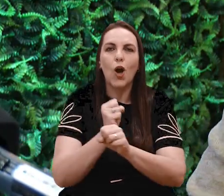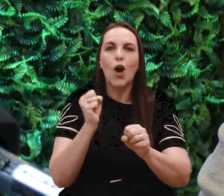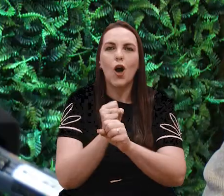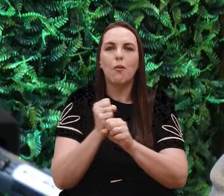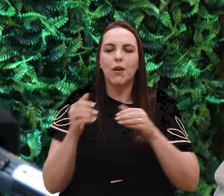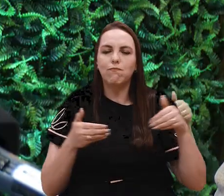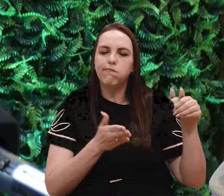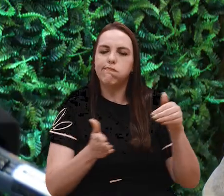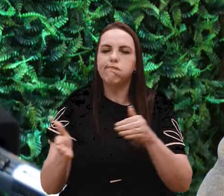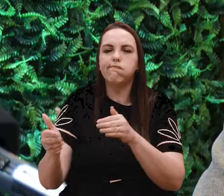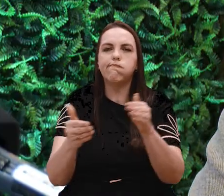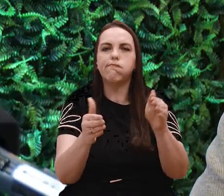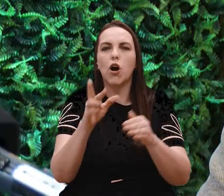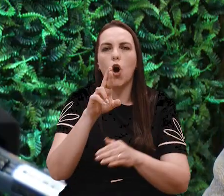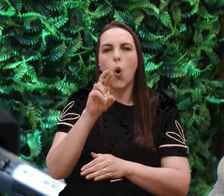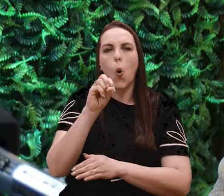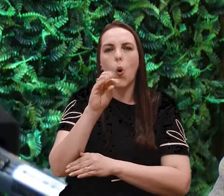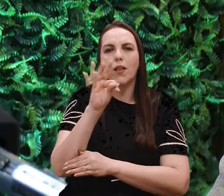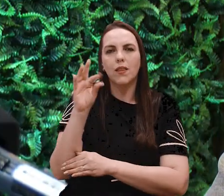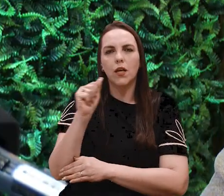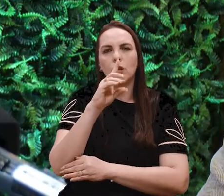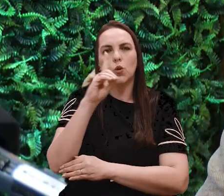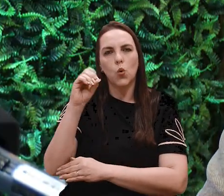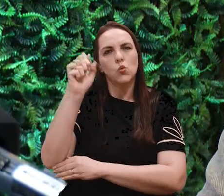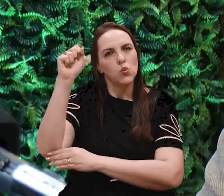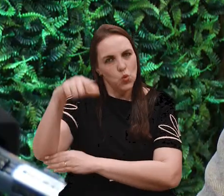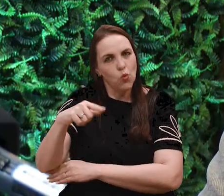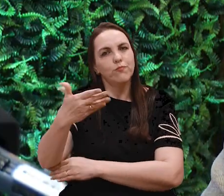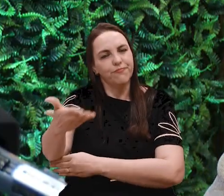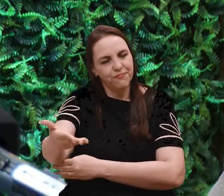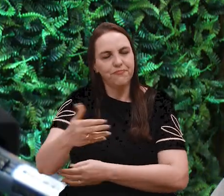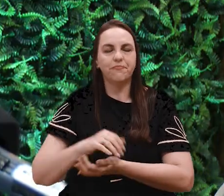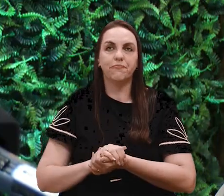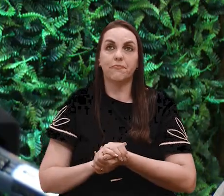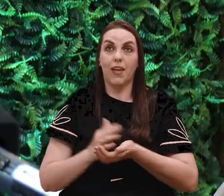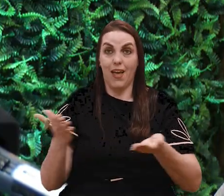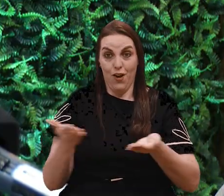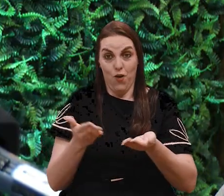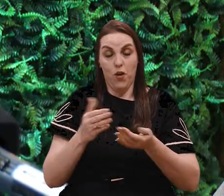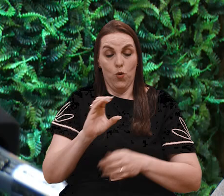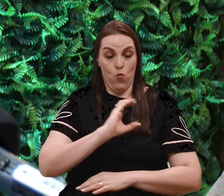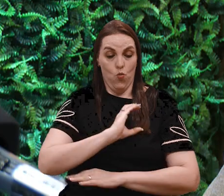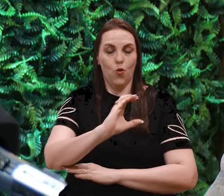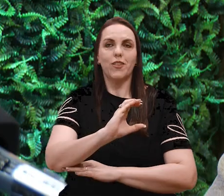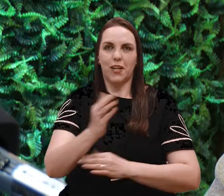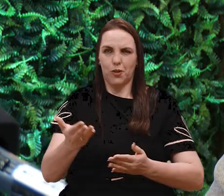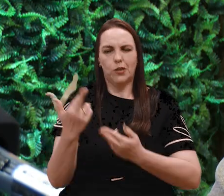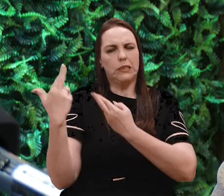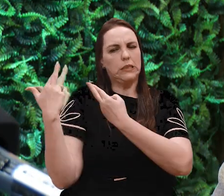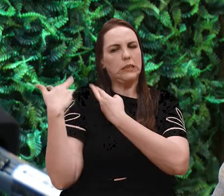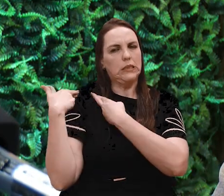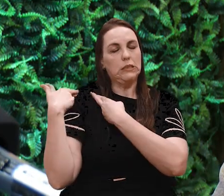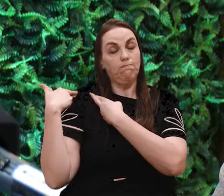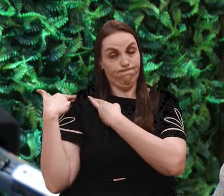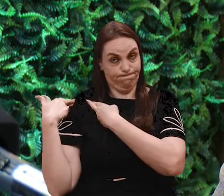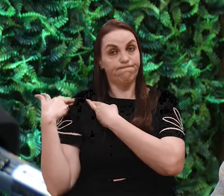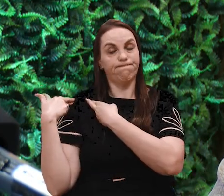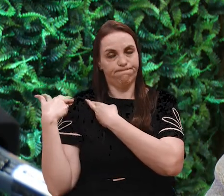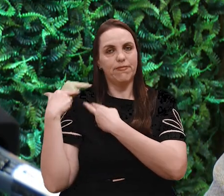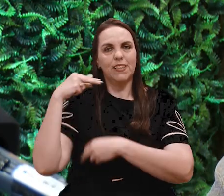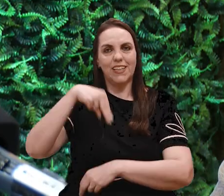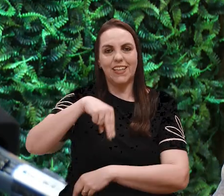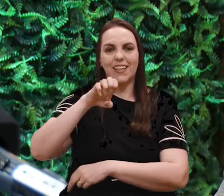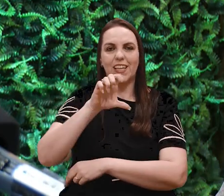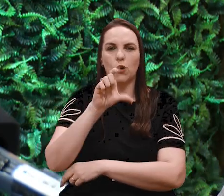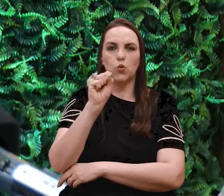então coordenador dessa cadeira que eu ocupo hoje, com uma responsabilidade imensa, porque o seu Nelson Sbabo aí